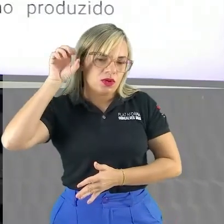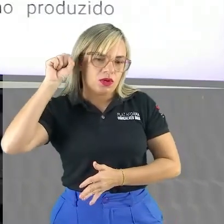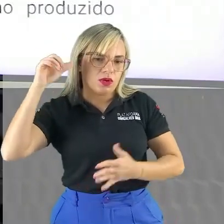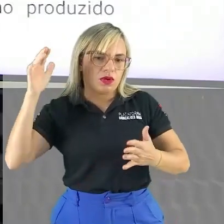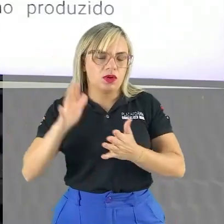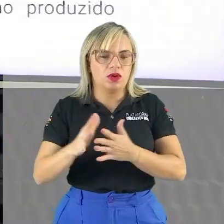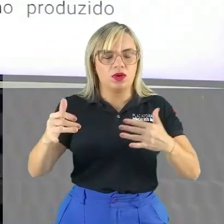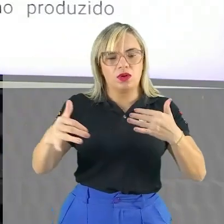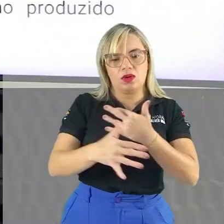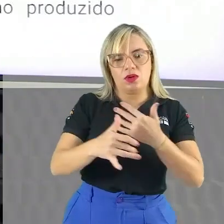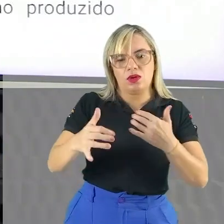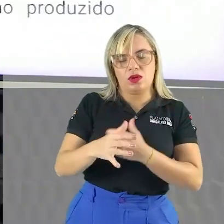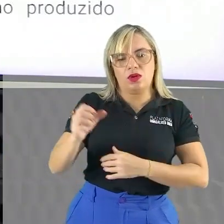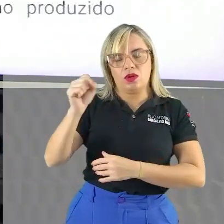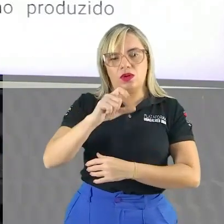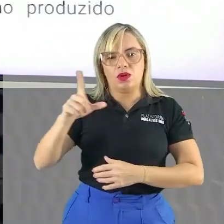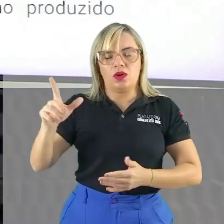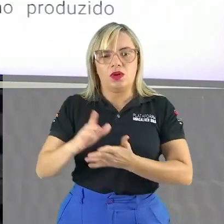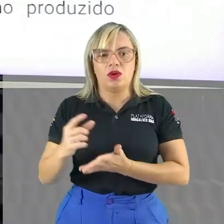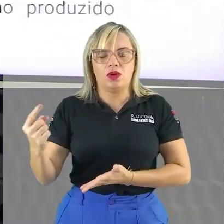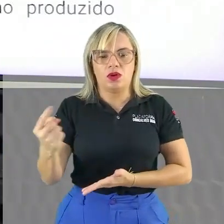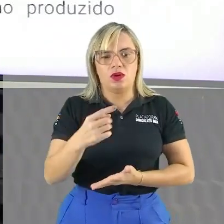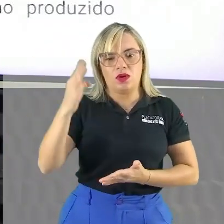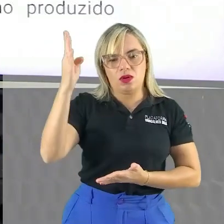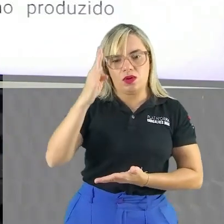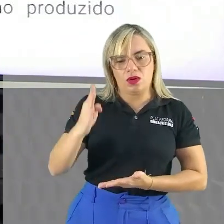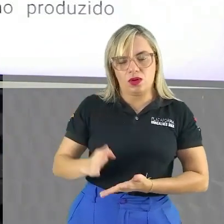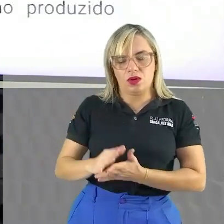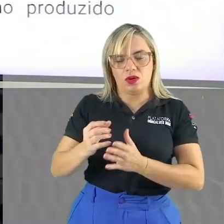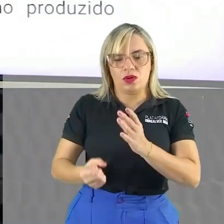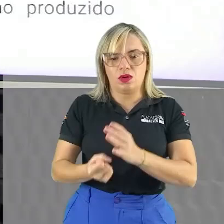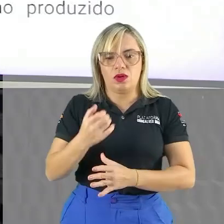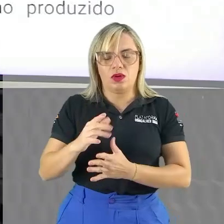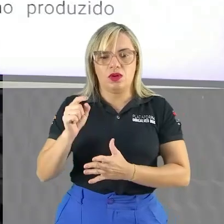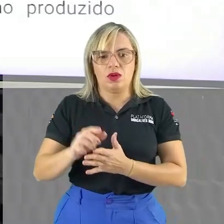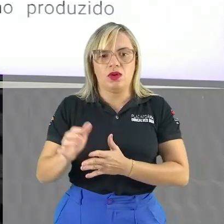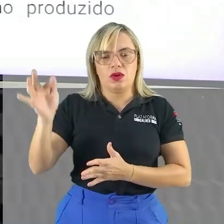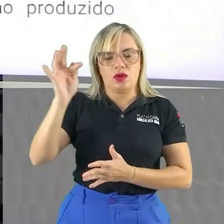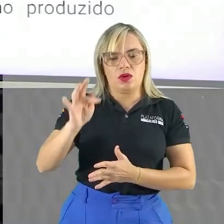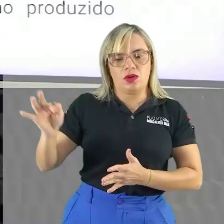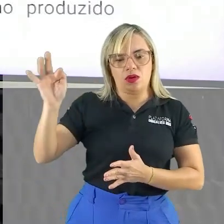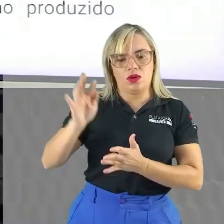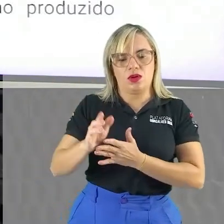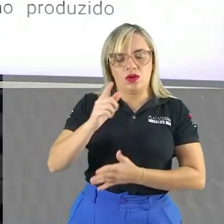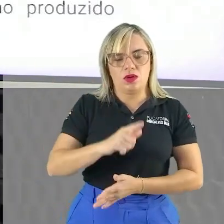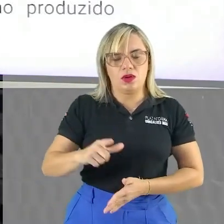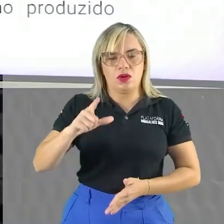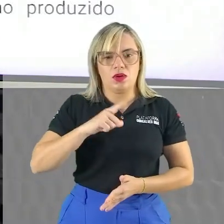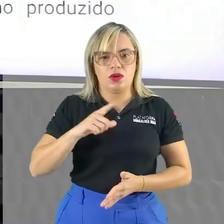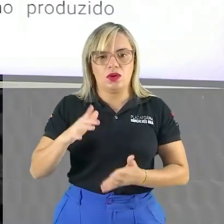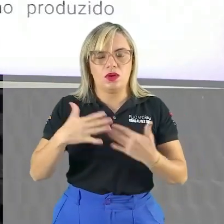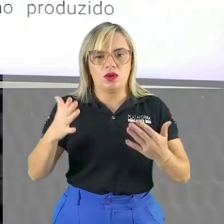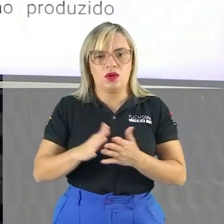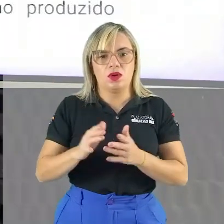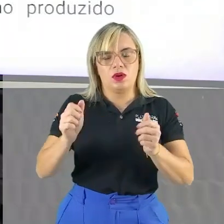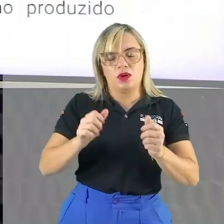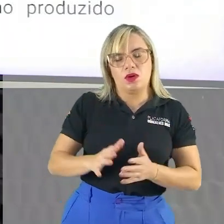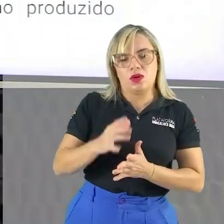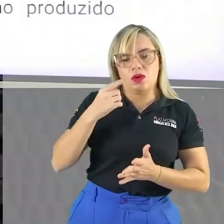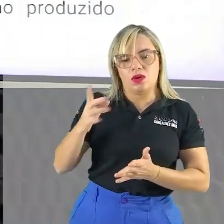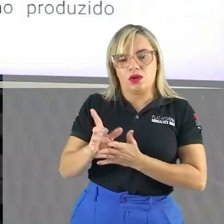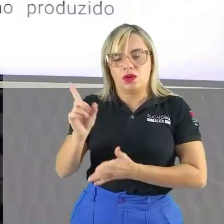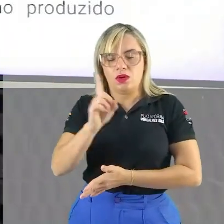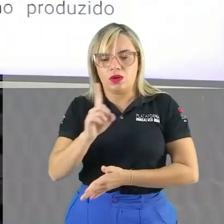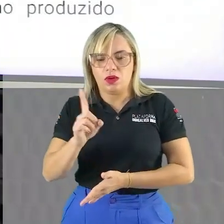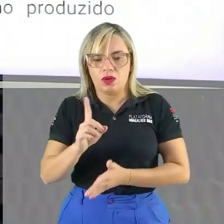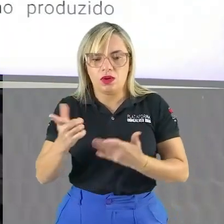São Luís, a única capital brasileira fundada por franceses. Aí você tem a escritura Lourdes Lacroix, que vai dizer que